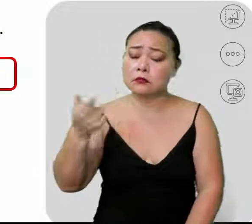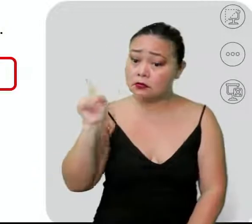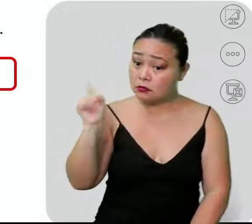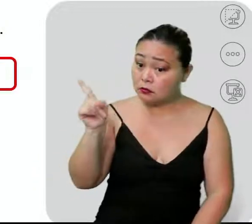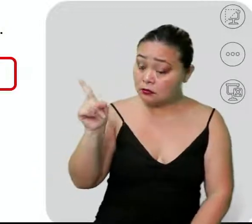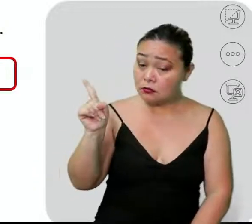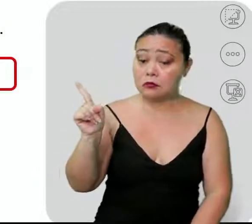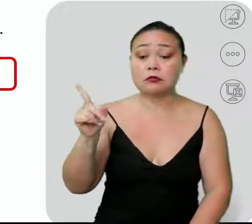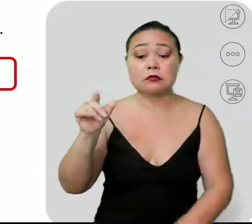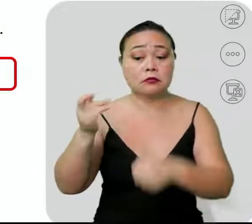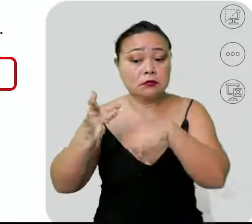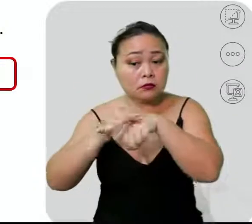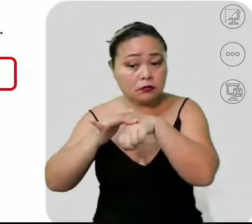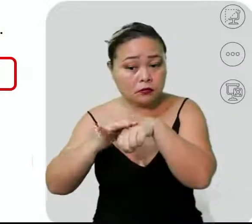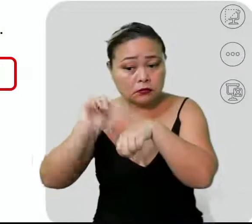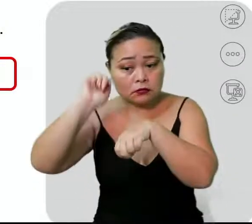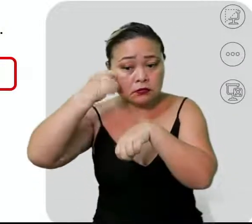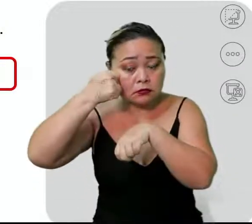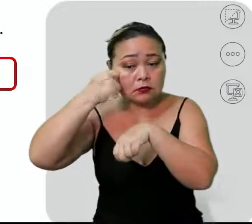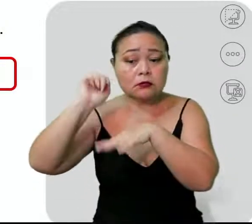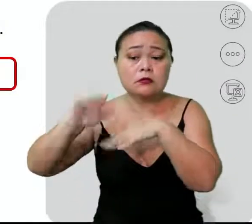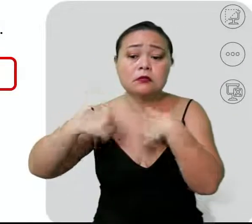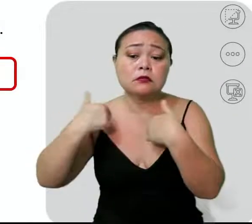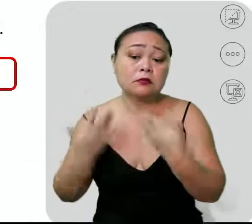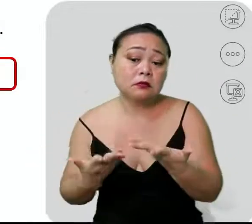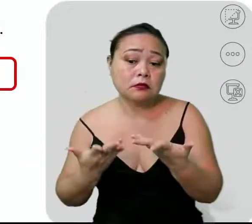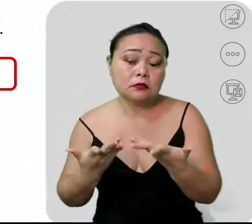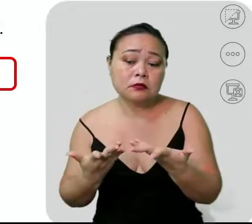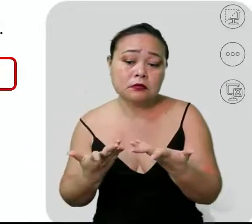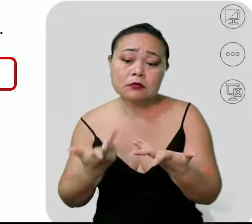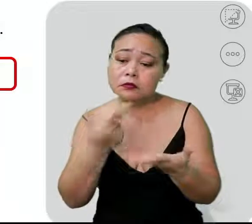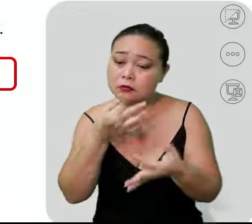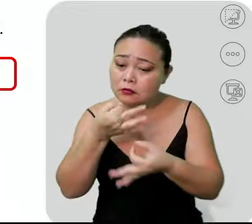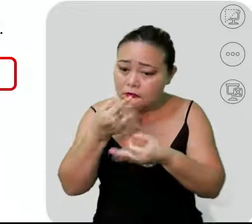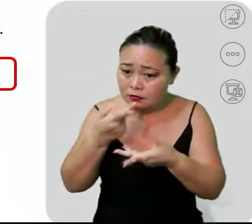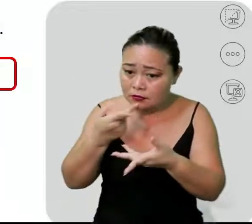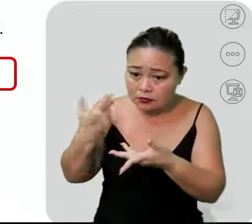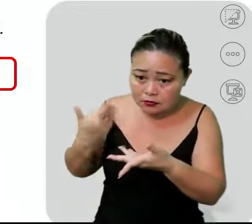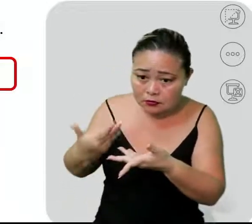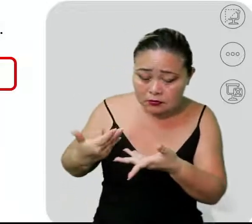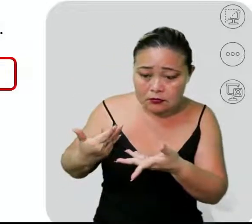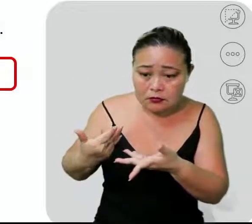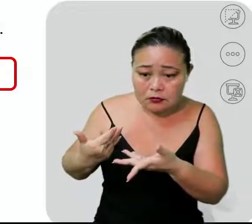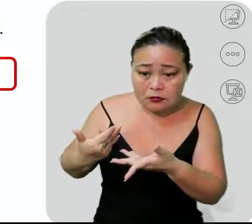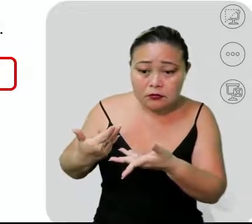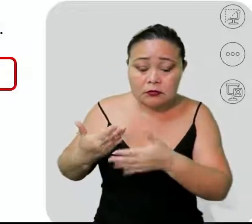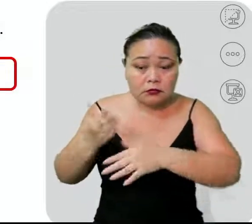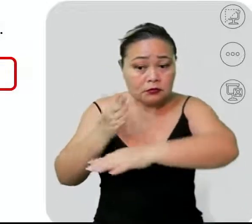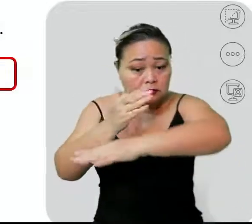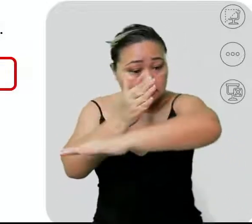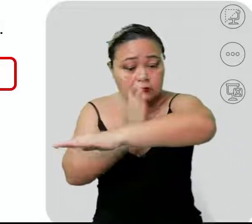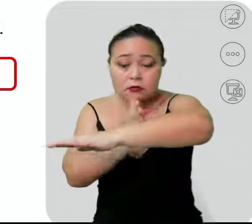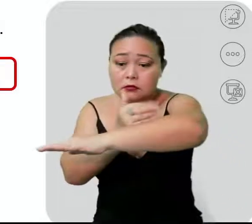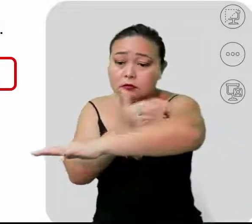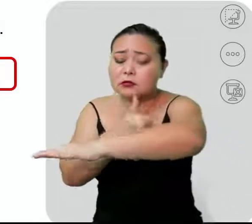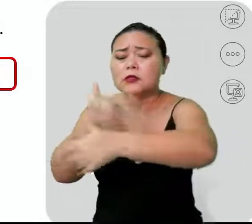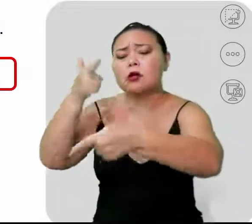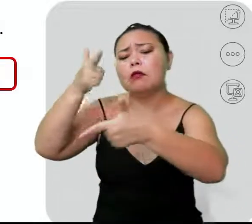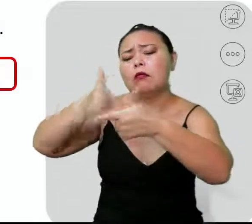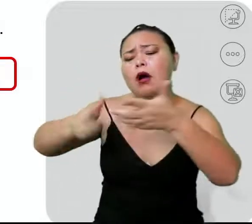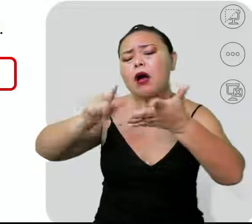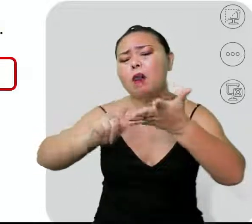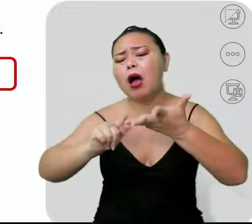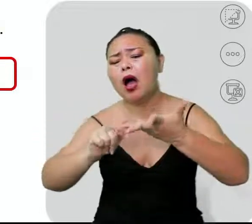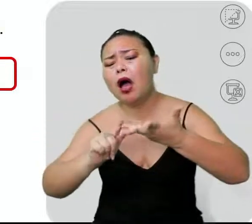a peste negra fez tudo isso e eu comentei na minha fala a parte da de média foi só